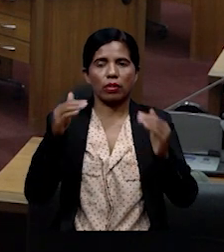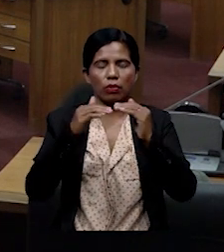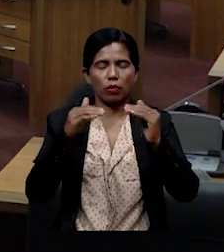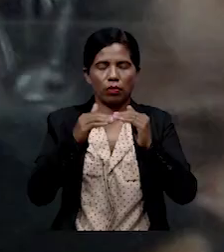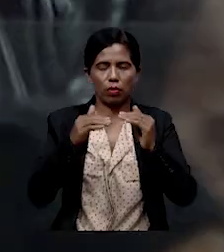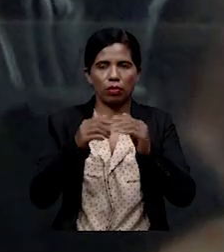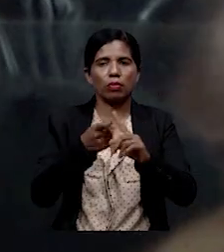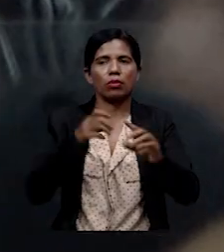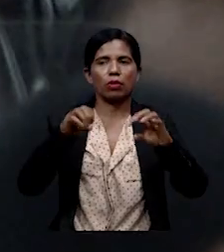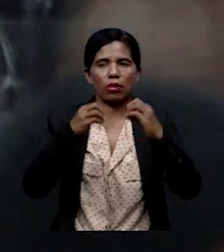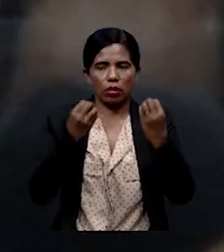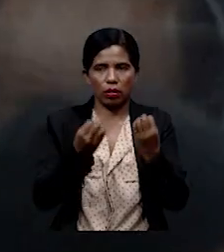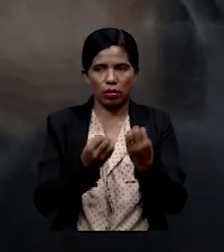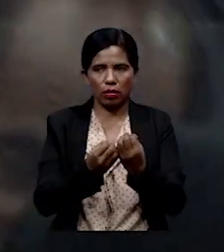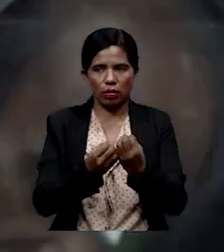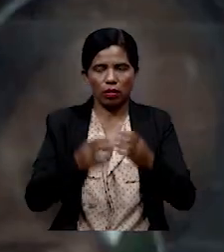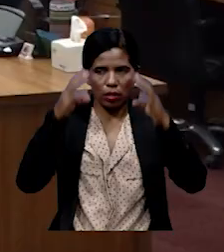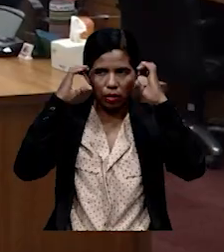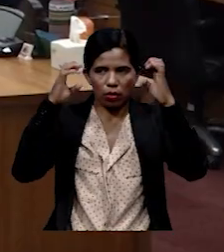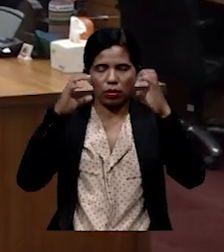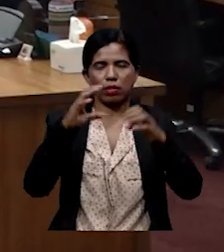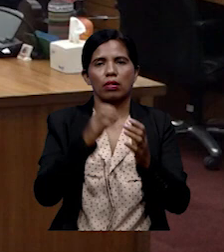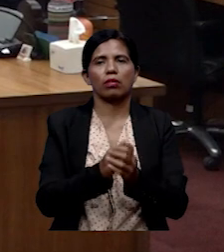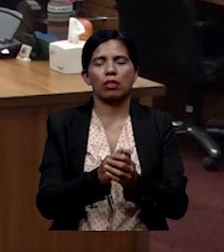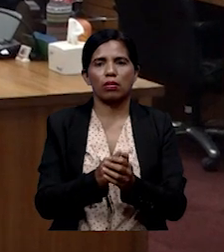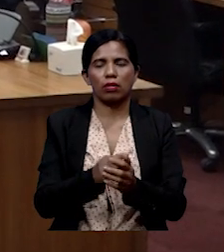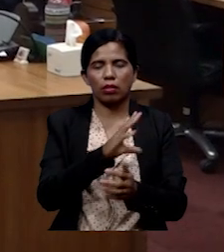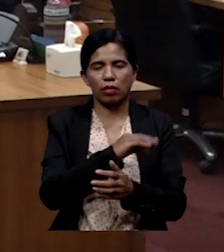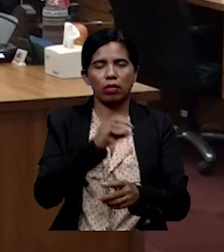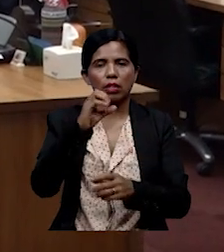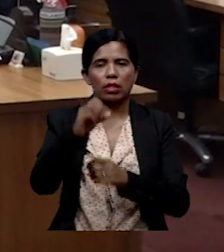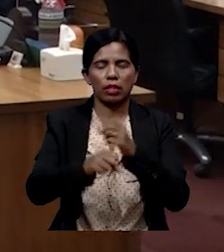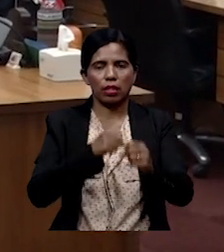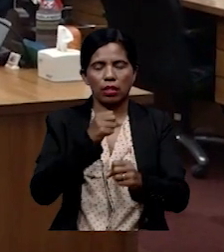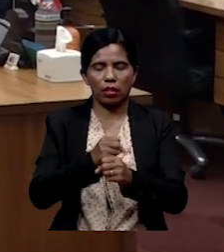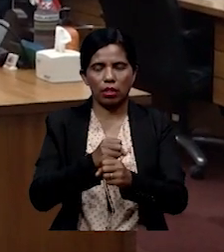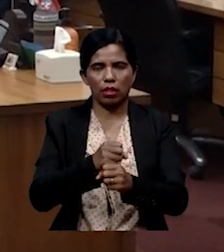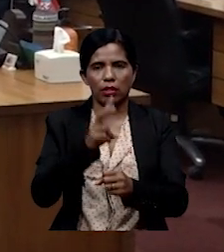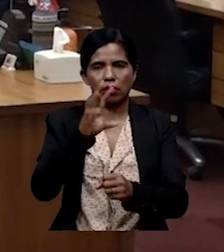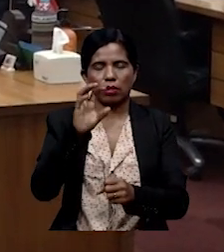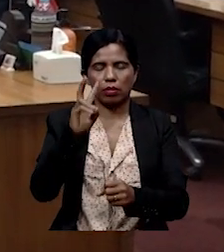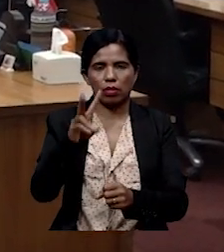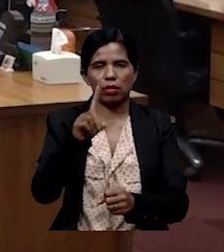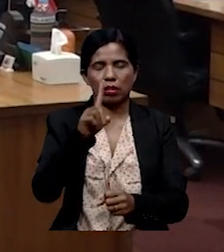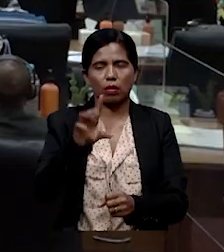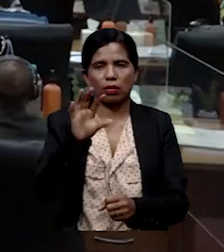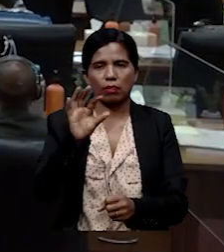lusi Organização Nações Unidas ba Educação, Ciência e Cultura e atine rinho ida atusia sianul resintolu